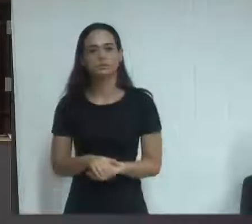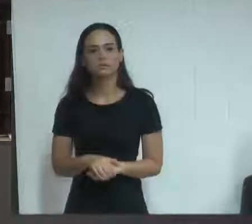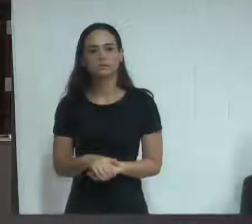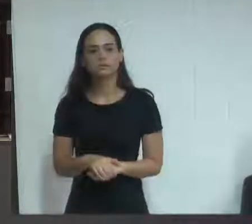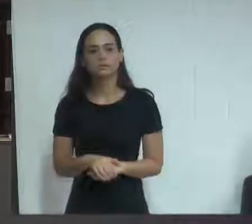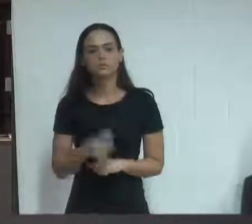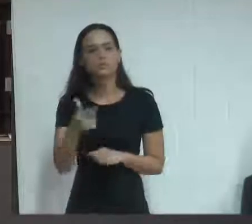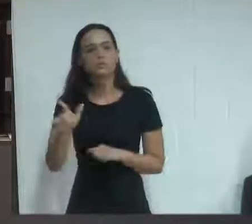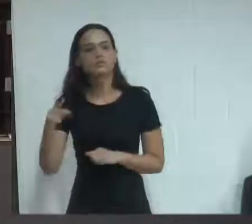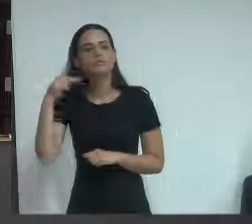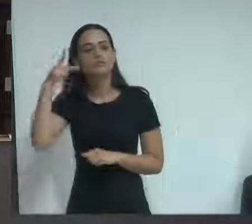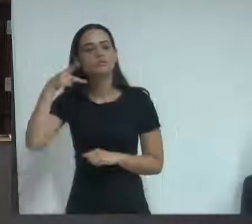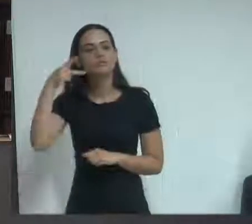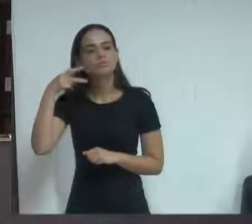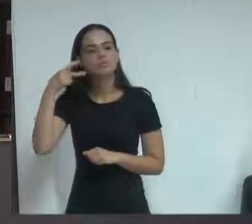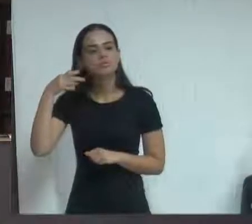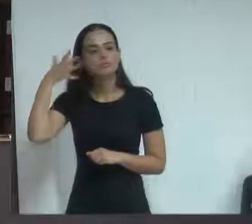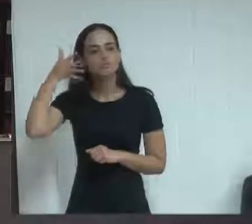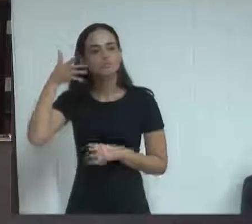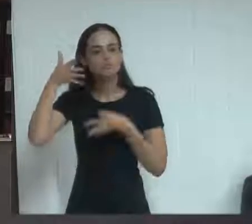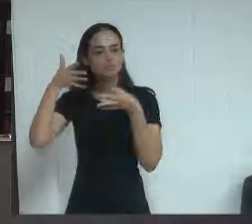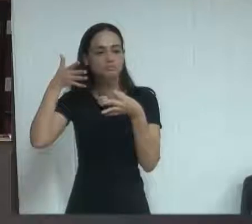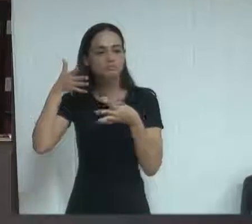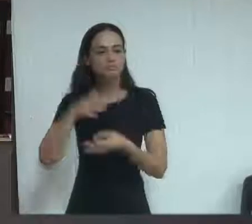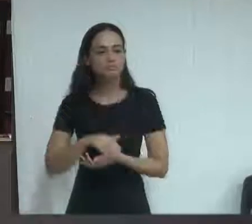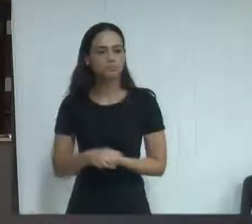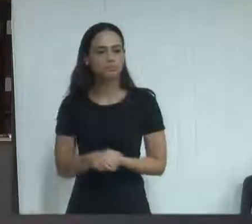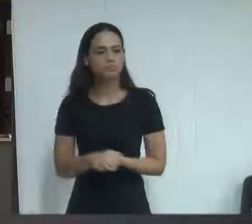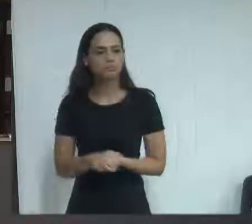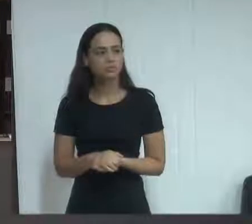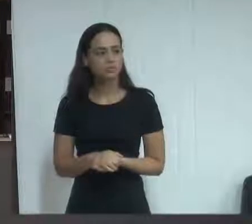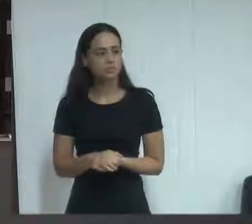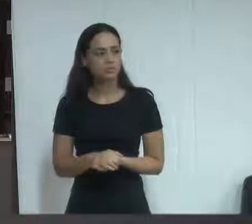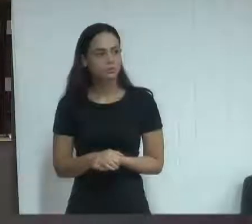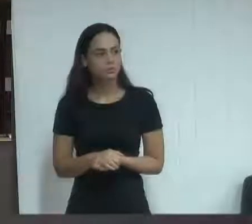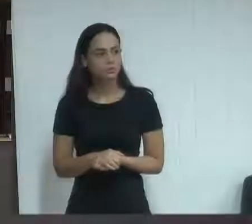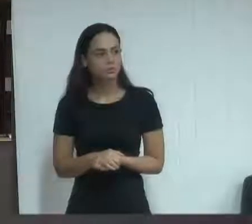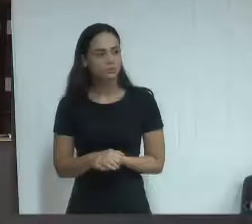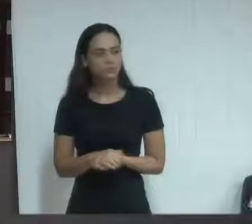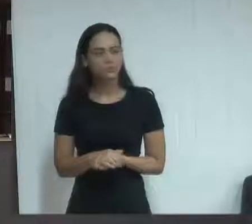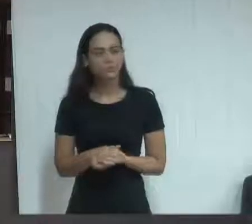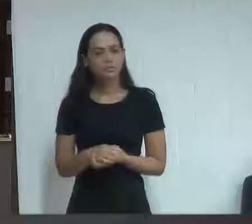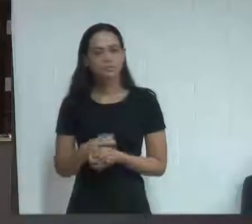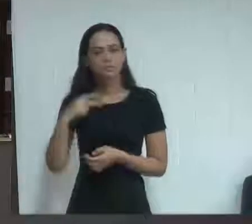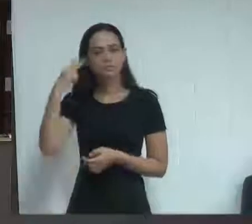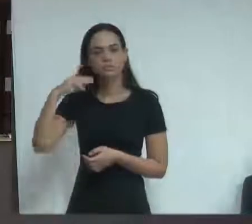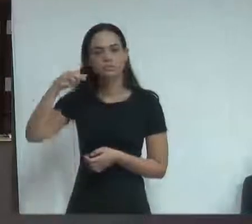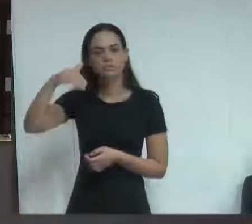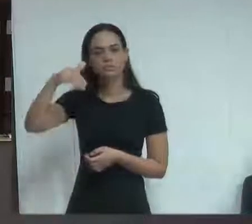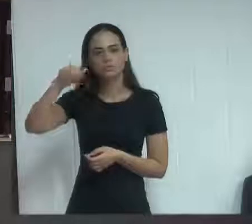Mais algum vereador? Quer encaminhar pela liderança? Peço a palavra, senhor Com a palavra, o vereador Marcos Ferraz.